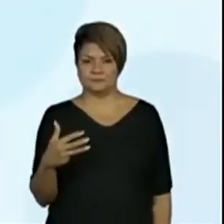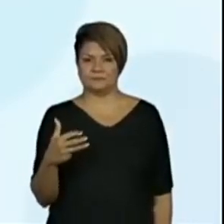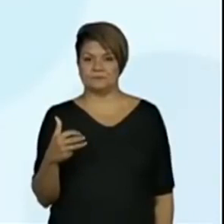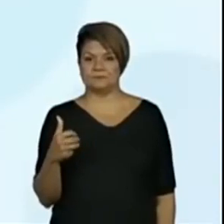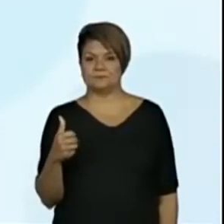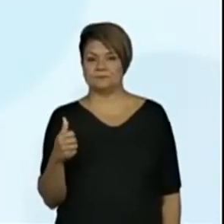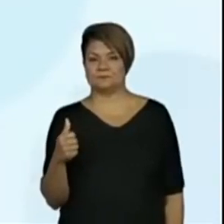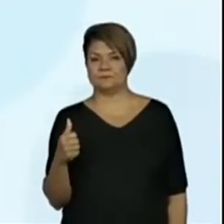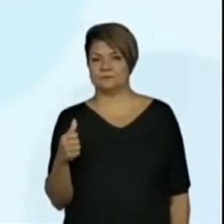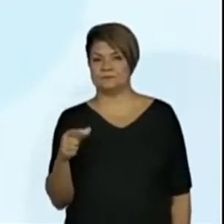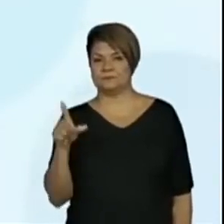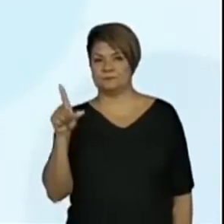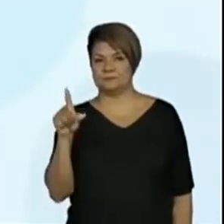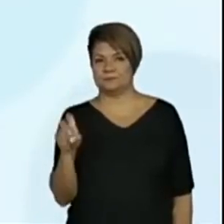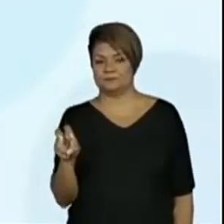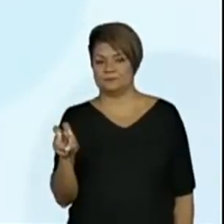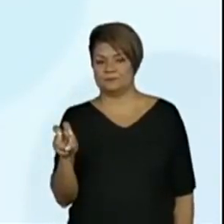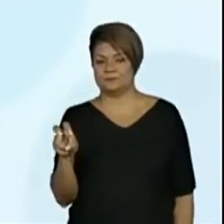14,